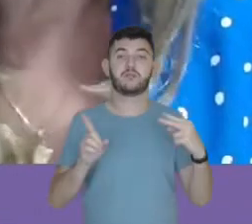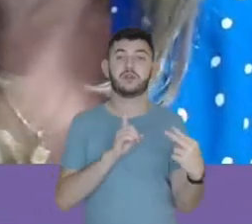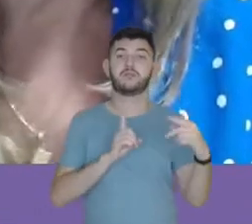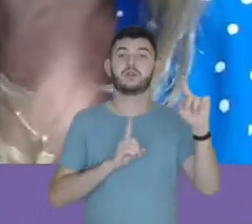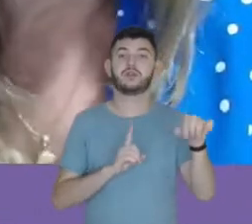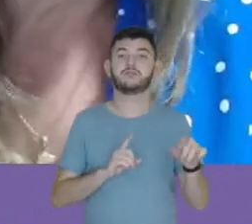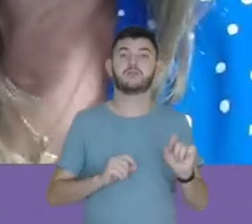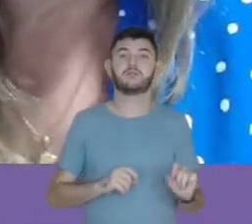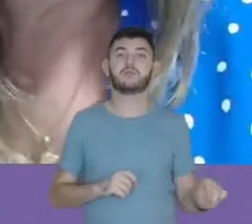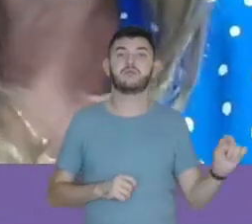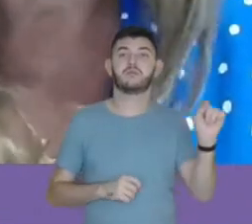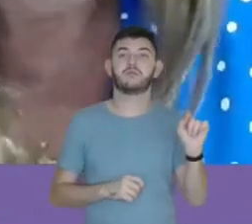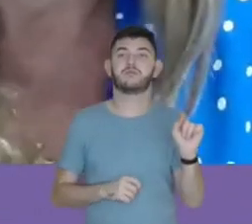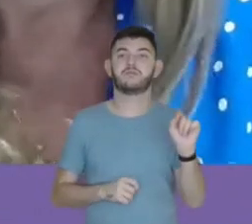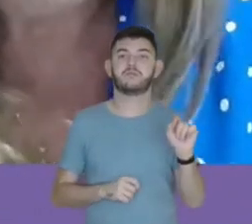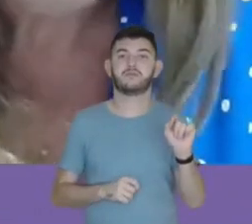perspectiva